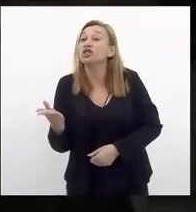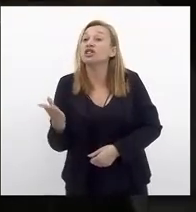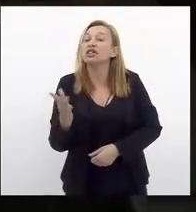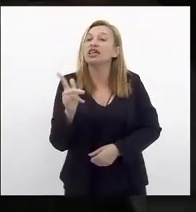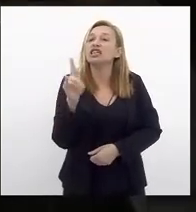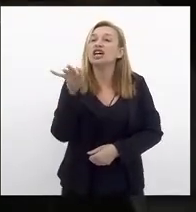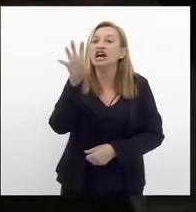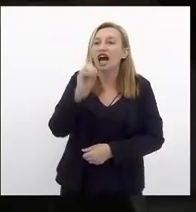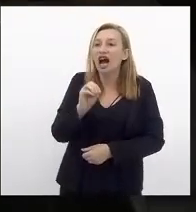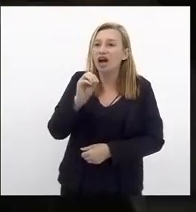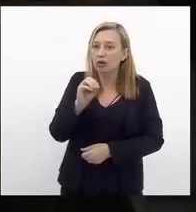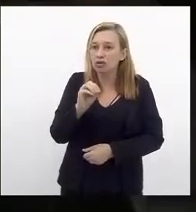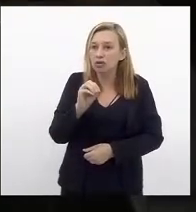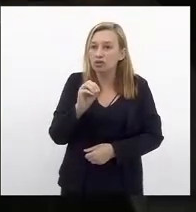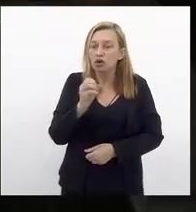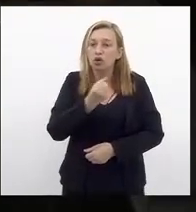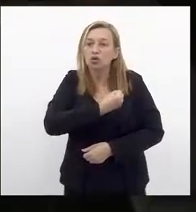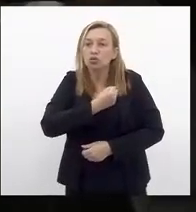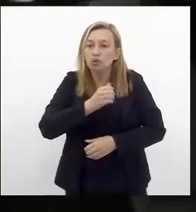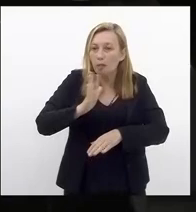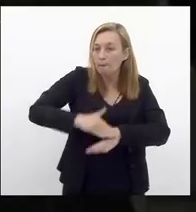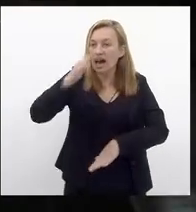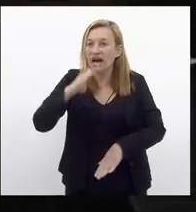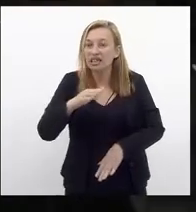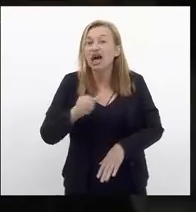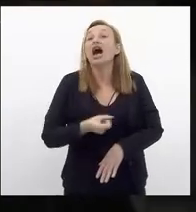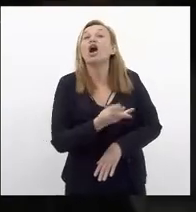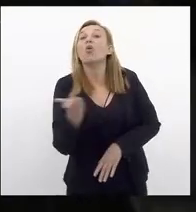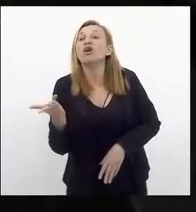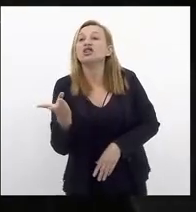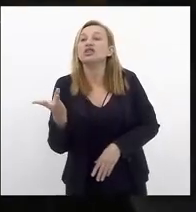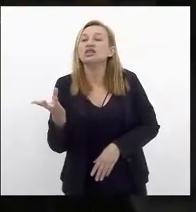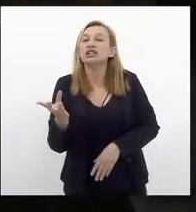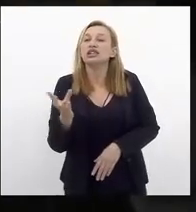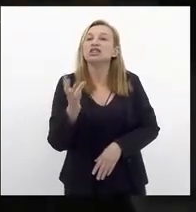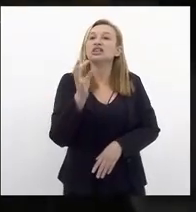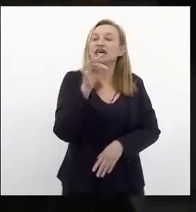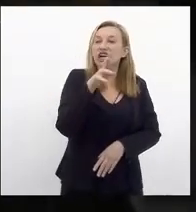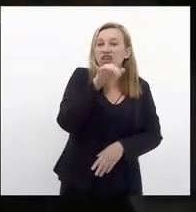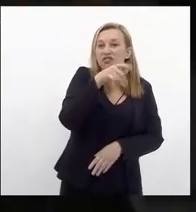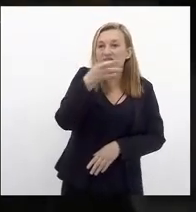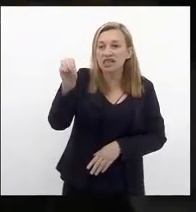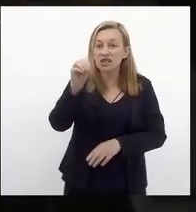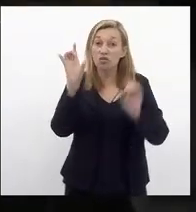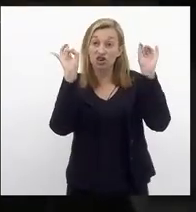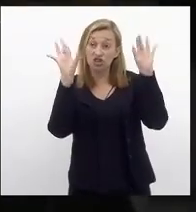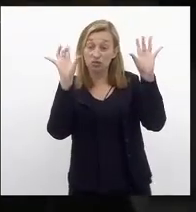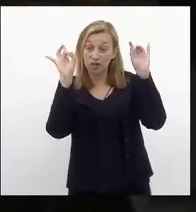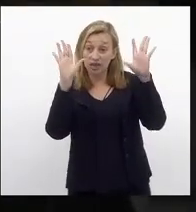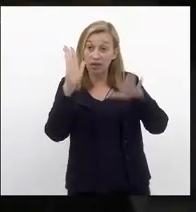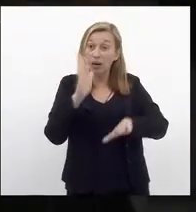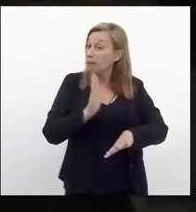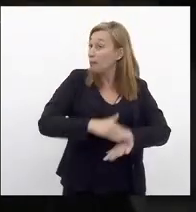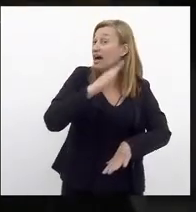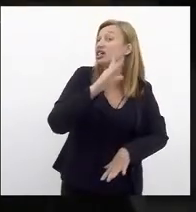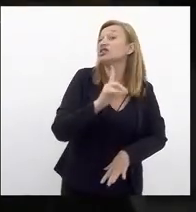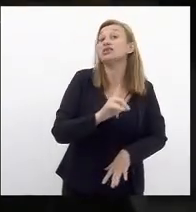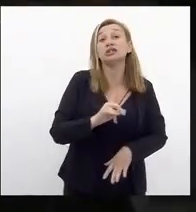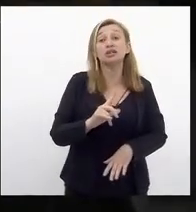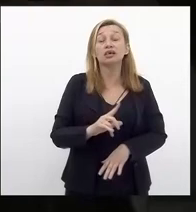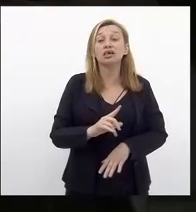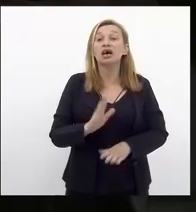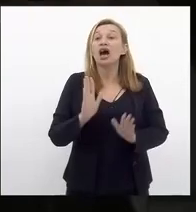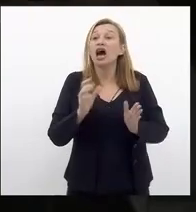cargos comissionados aumentaram a quantidade de gratificações especial Aumentou